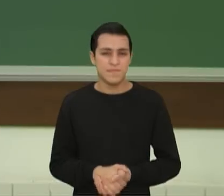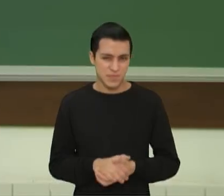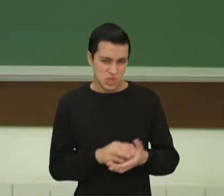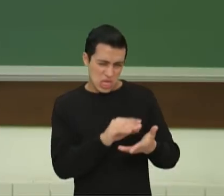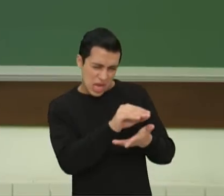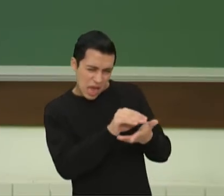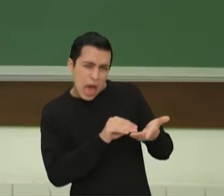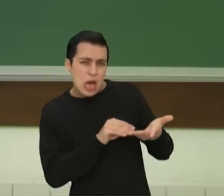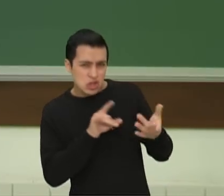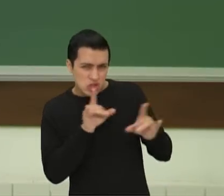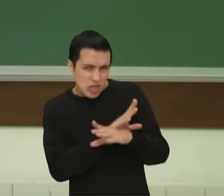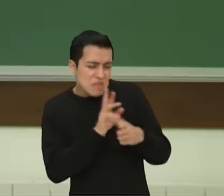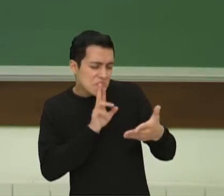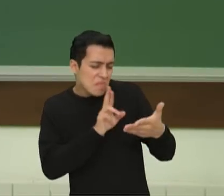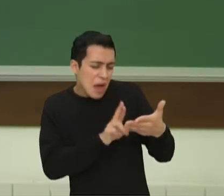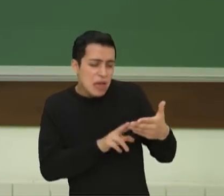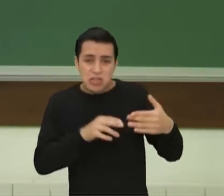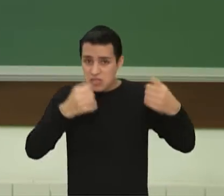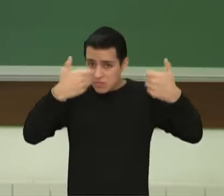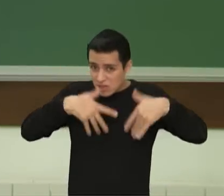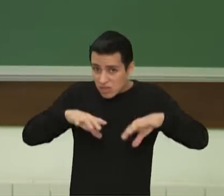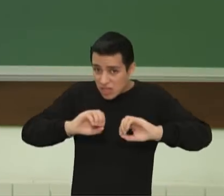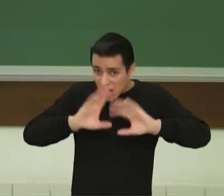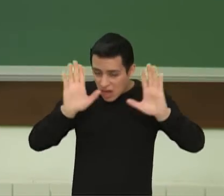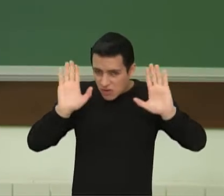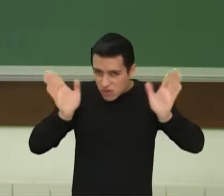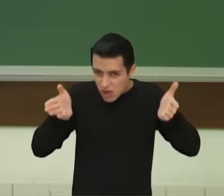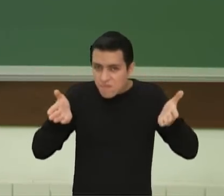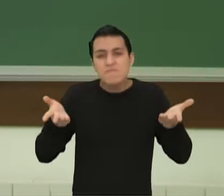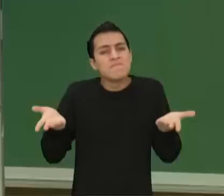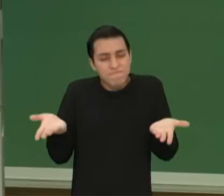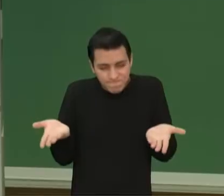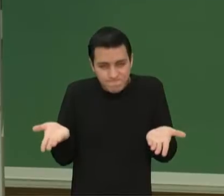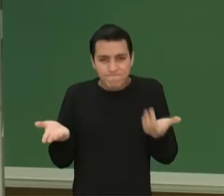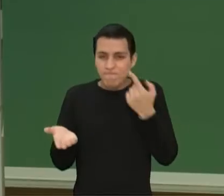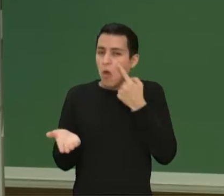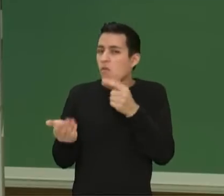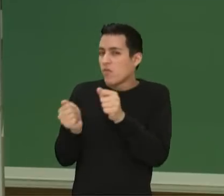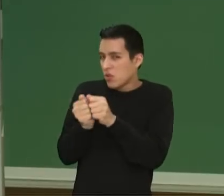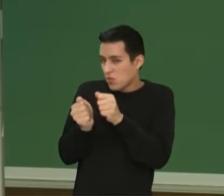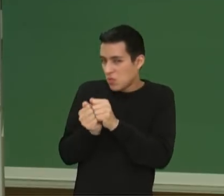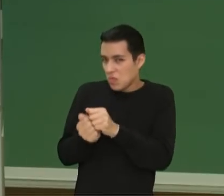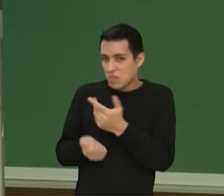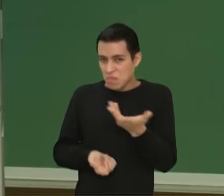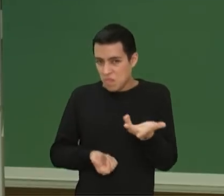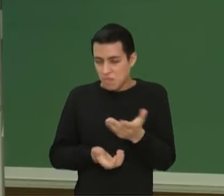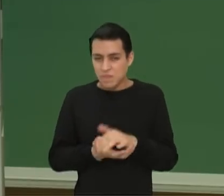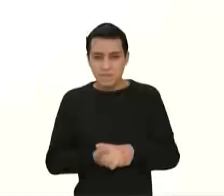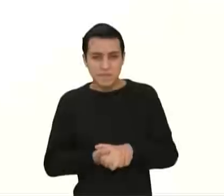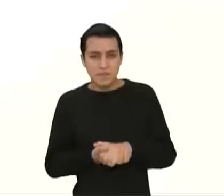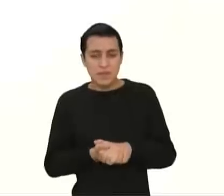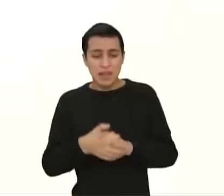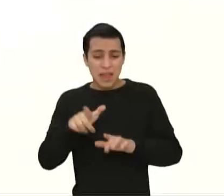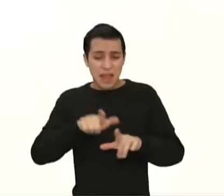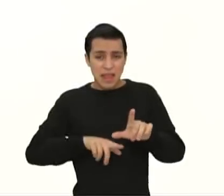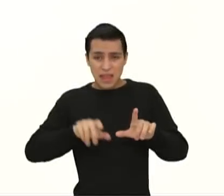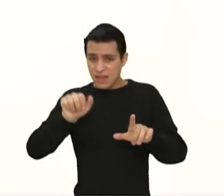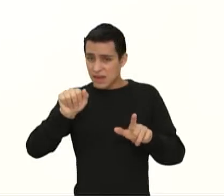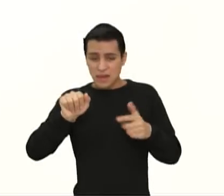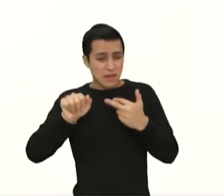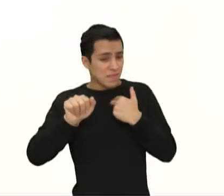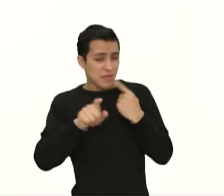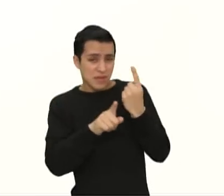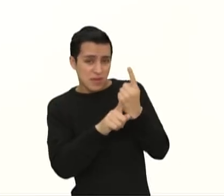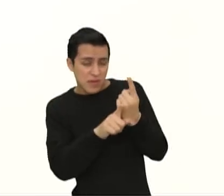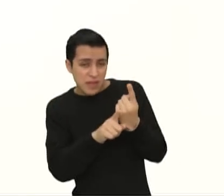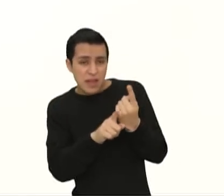Anotou sua resposta? Realizou sua explicação? Confira comigo. A letra A não poderia se encontrar com a crase